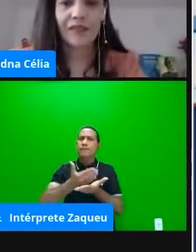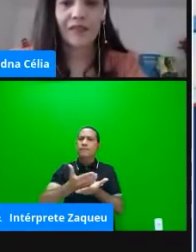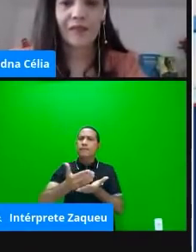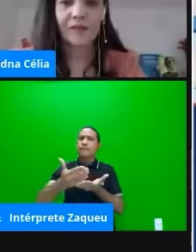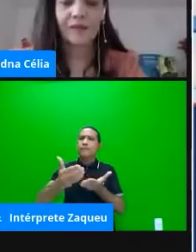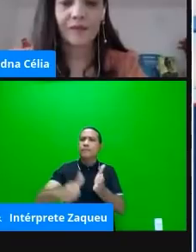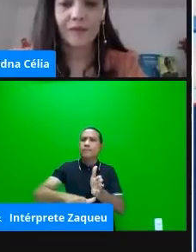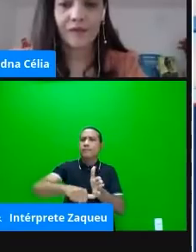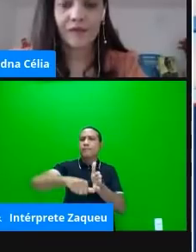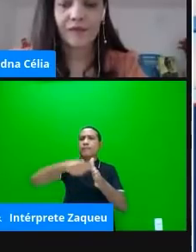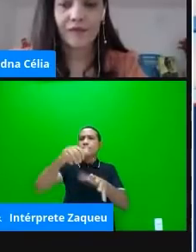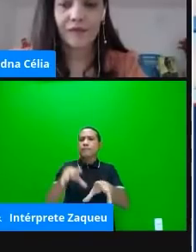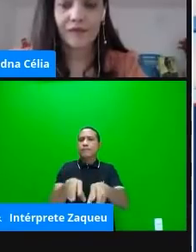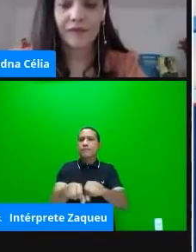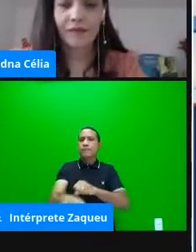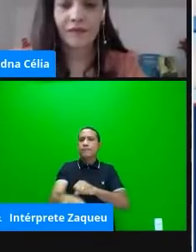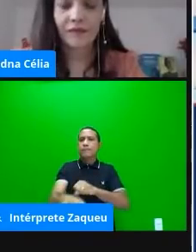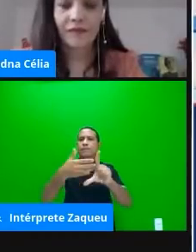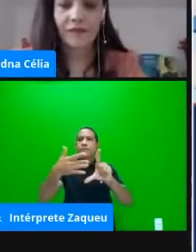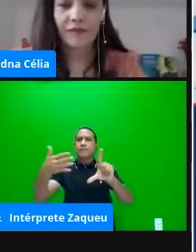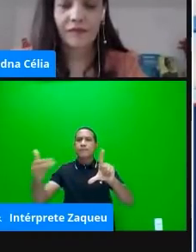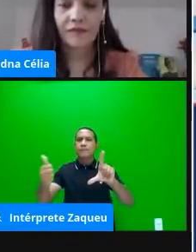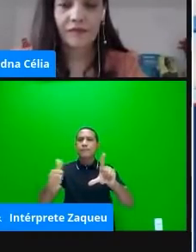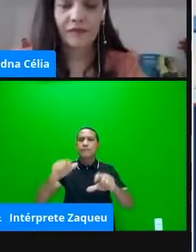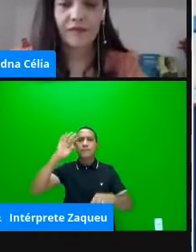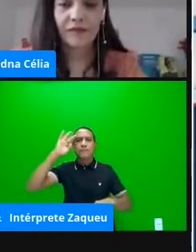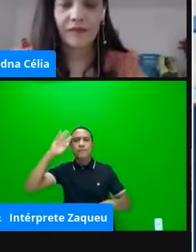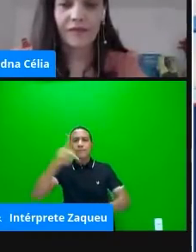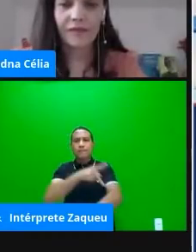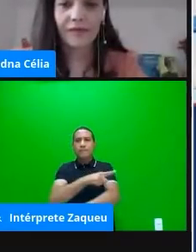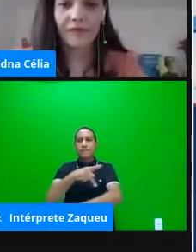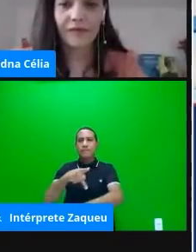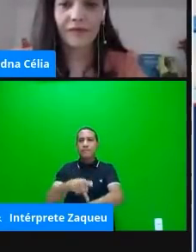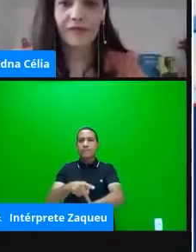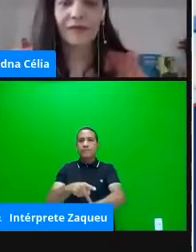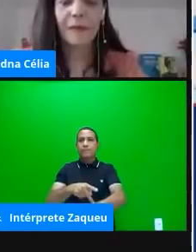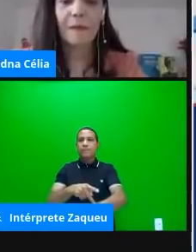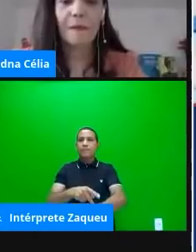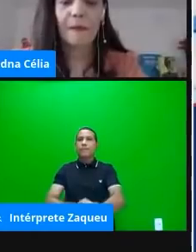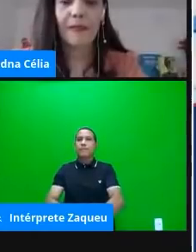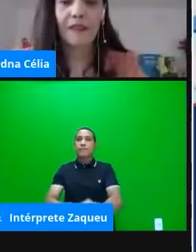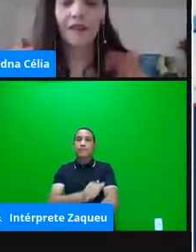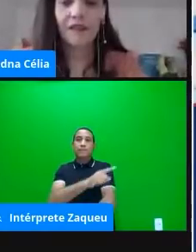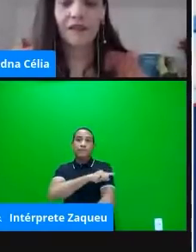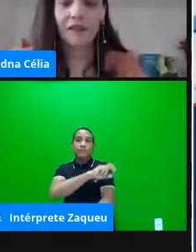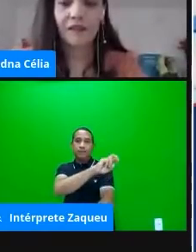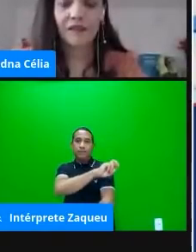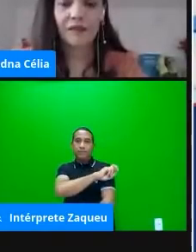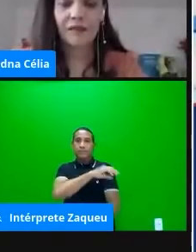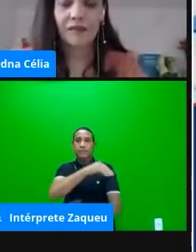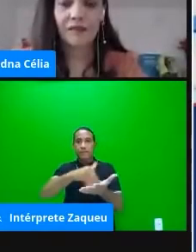formação online, Reflexões Pedagógicas nos anos iniciais, da Secretaria Municipal